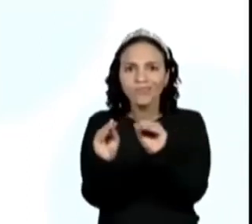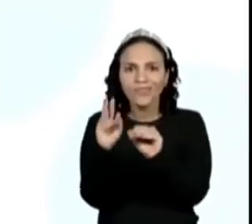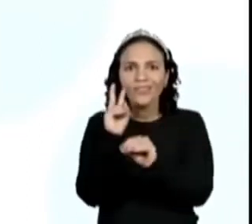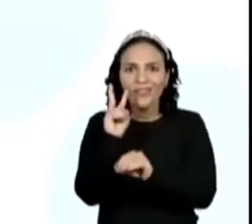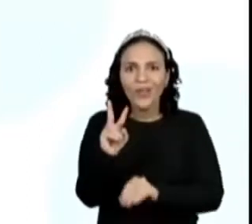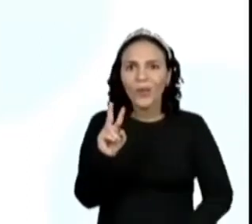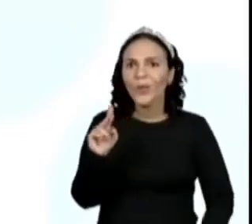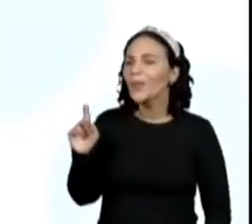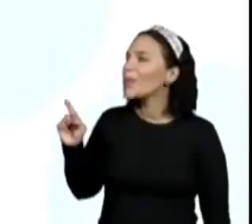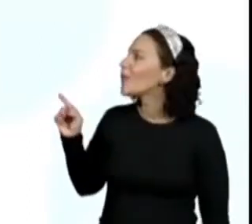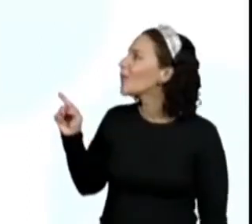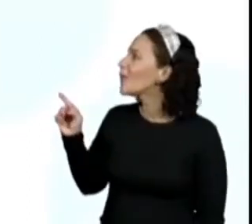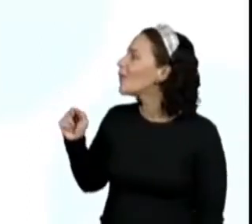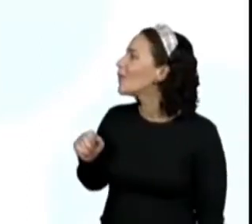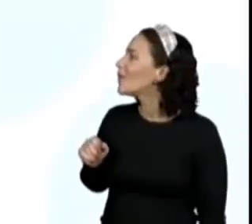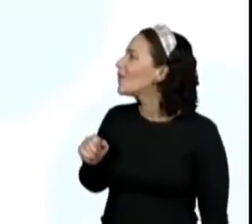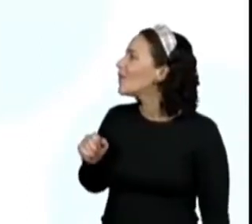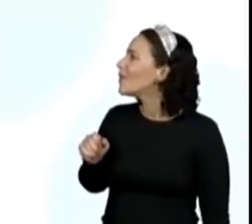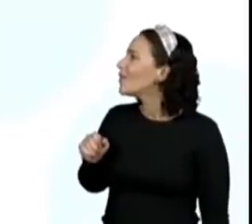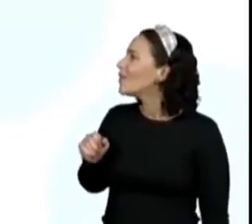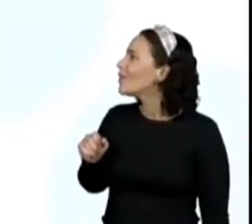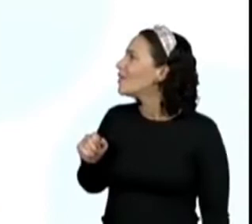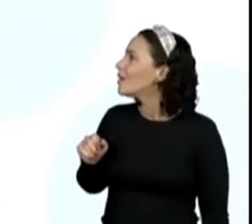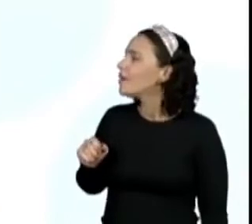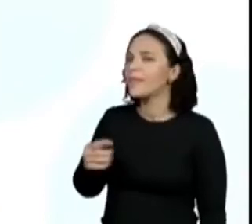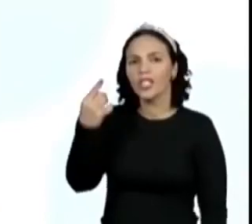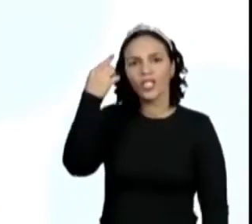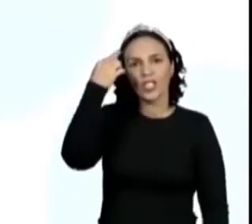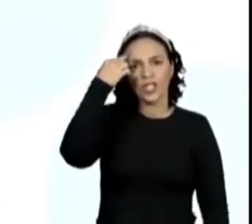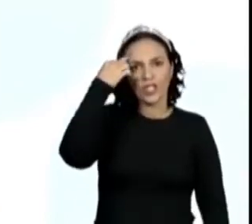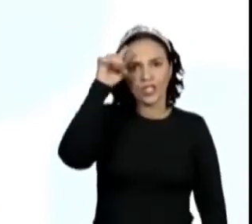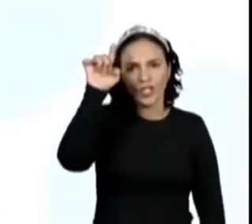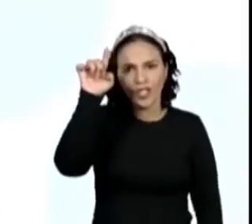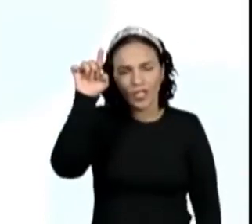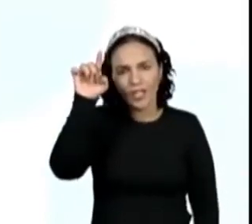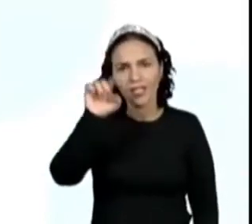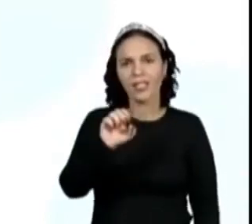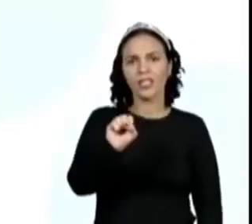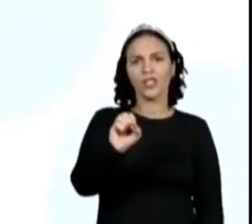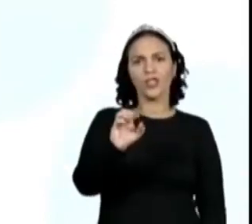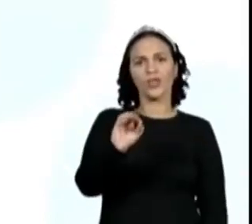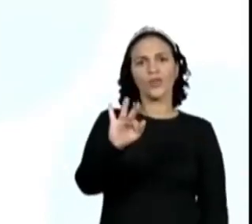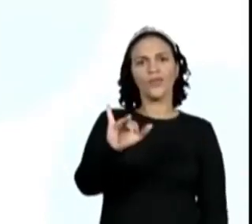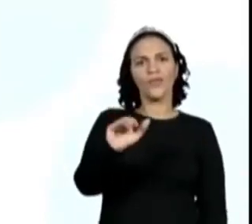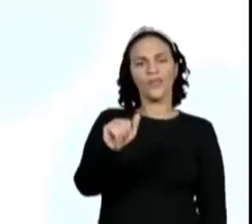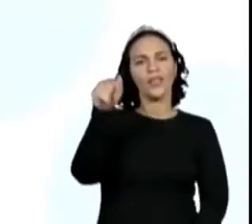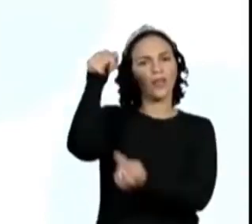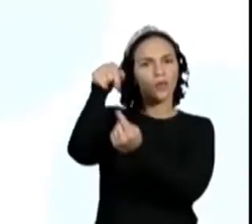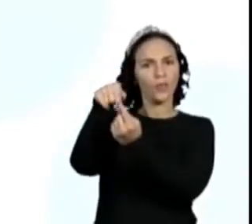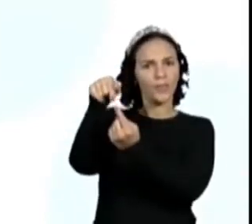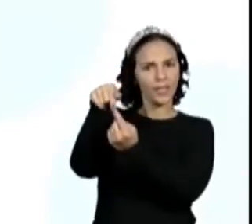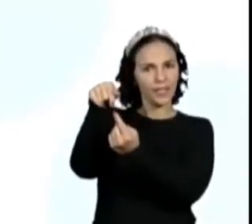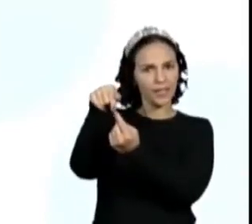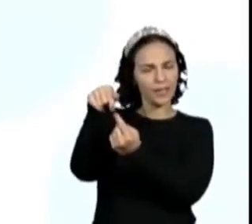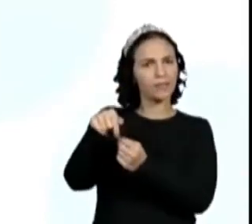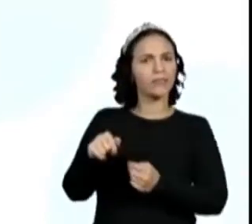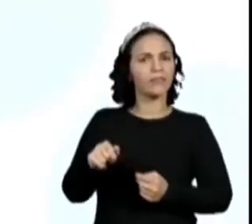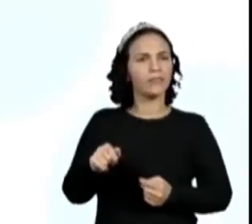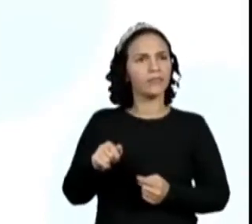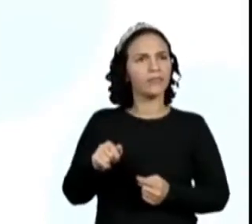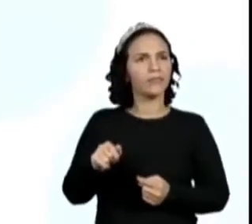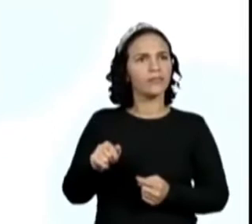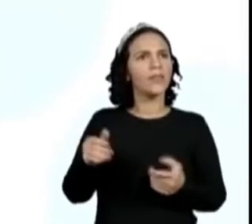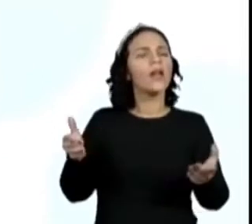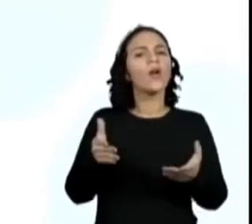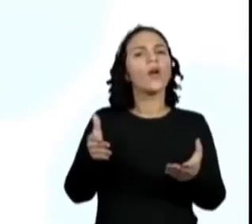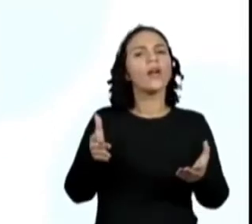outro verso ainda, precisa terminar, porque o dia rima com Sofia. Panela no fogo. Barriga vazia? Olha